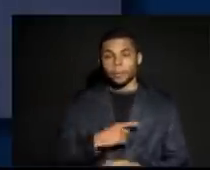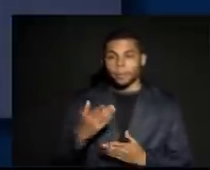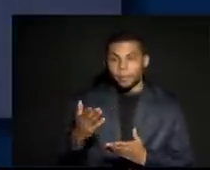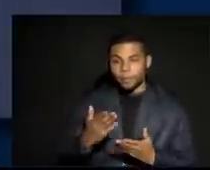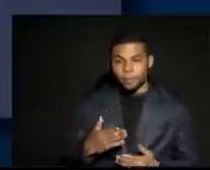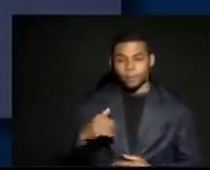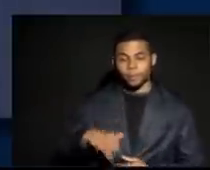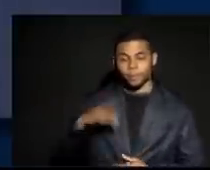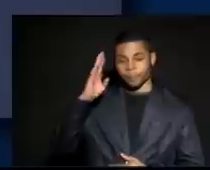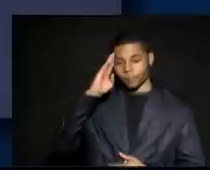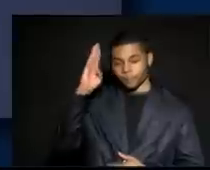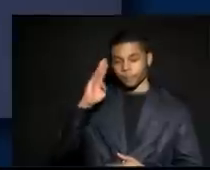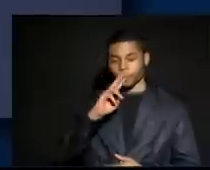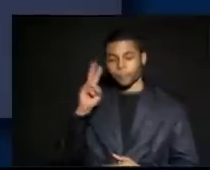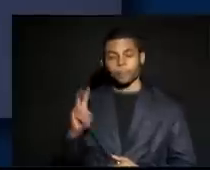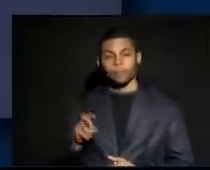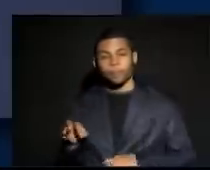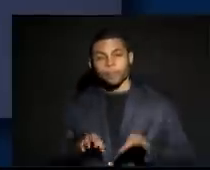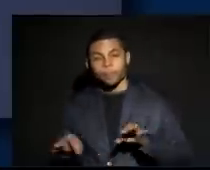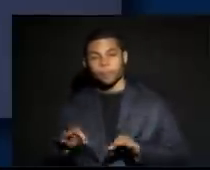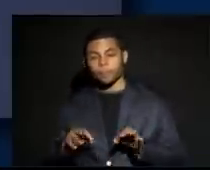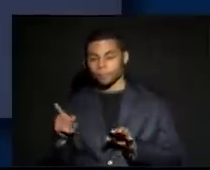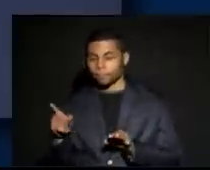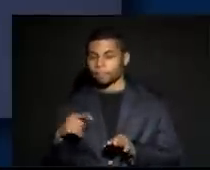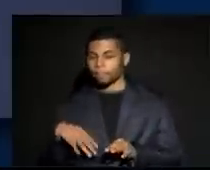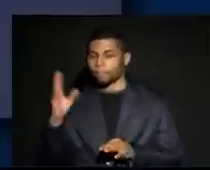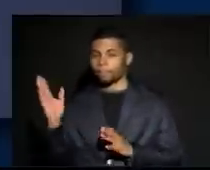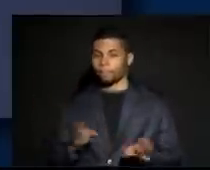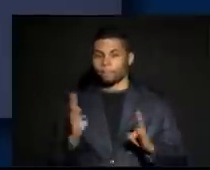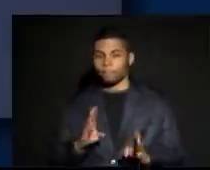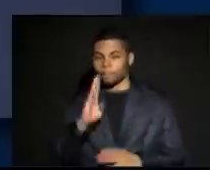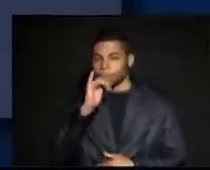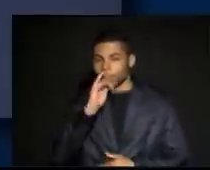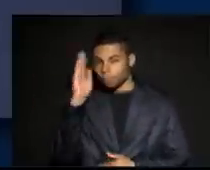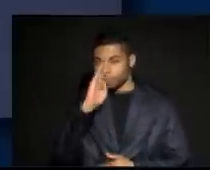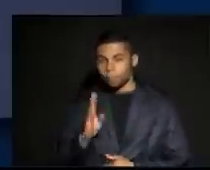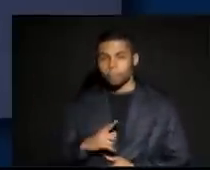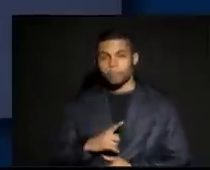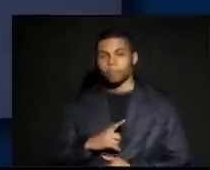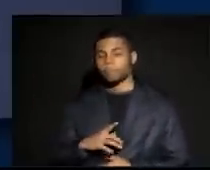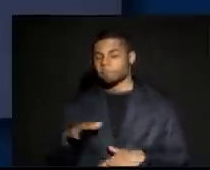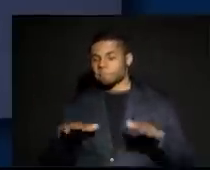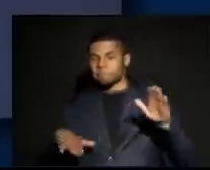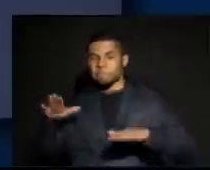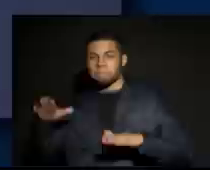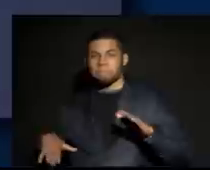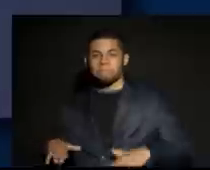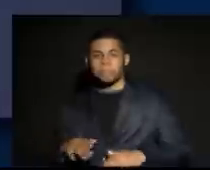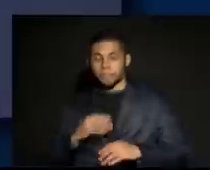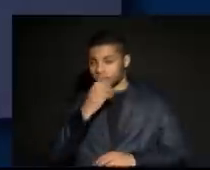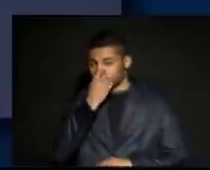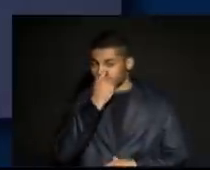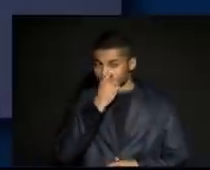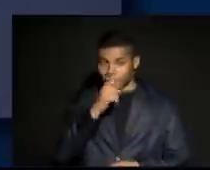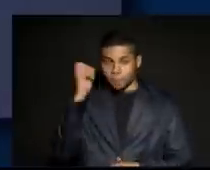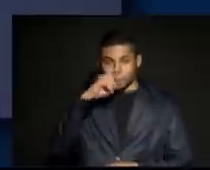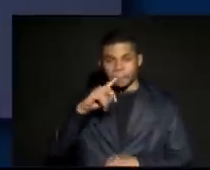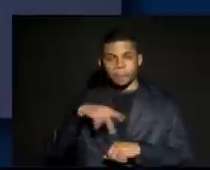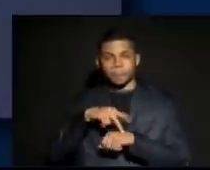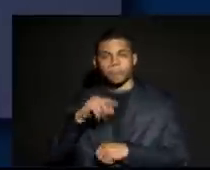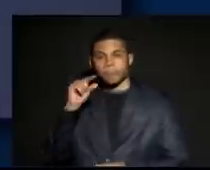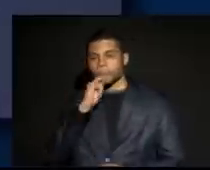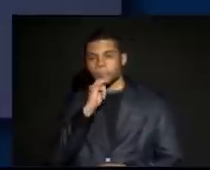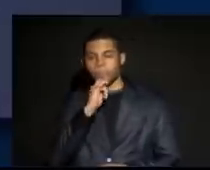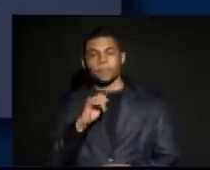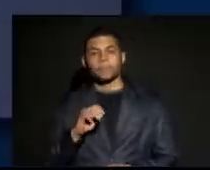receptáculo dessa reorganização de cadeias produtivas até porque o Brasil ele tem uma certa escala que é difícil para um país pequeno